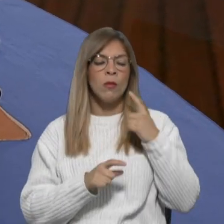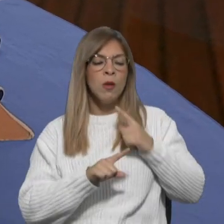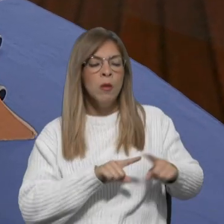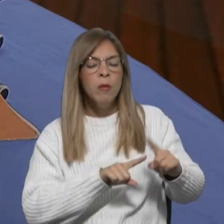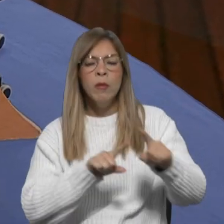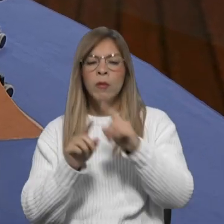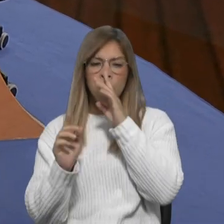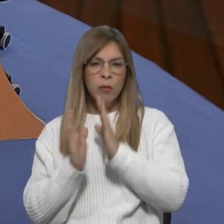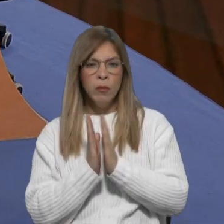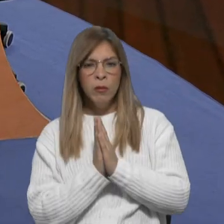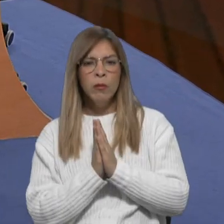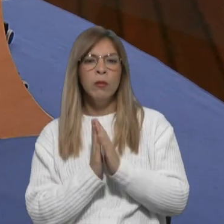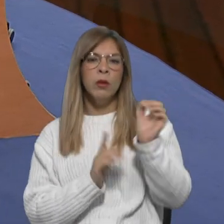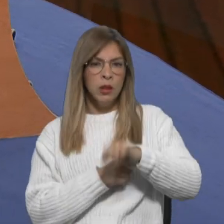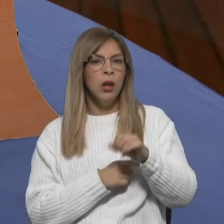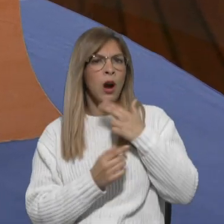verdade.